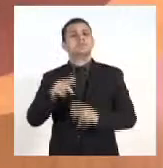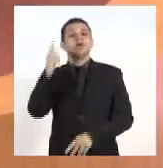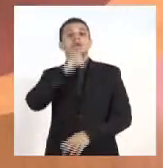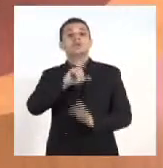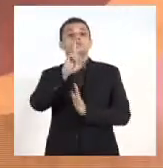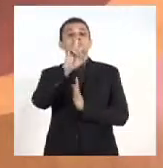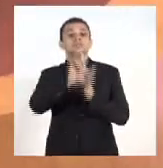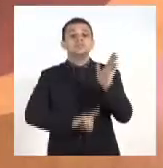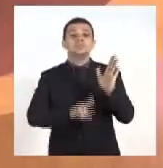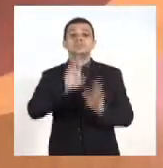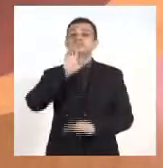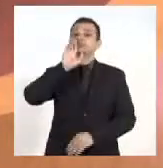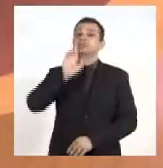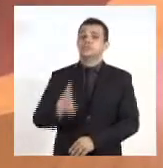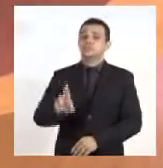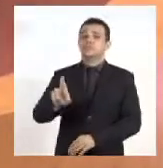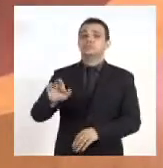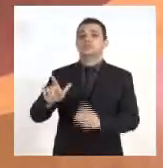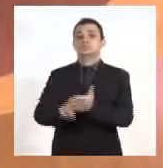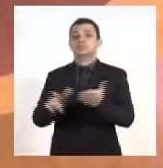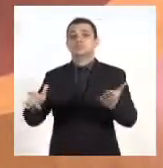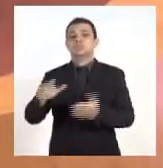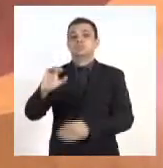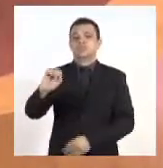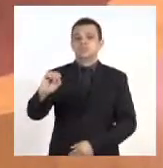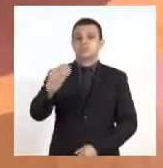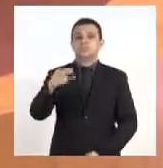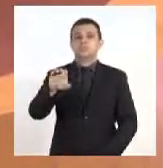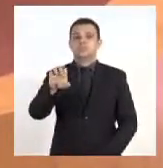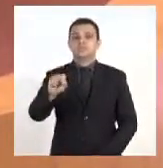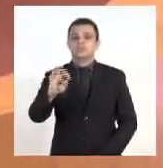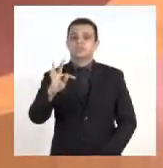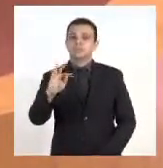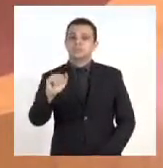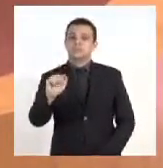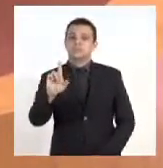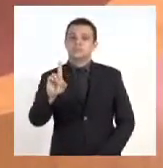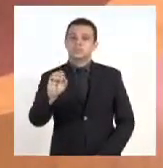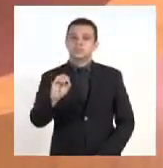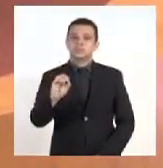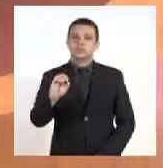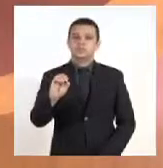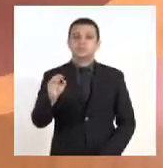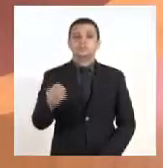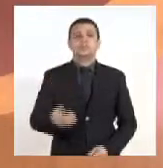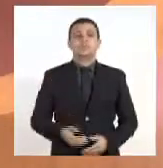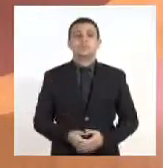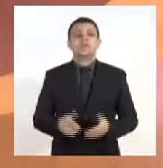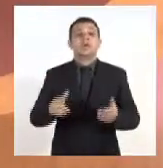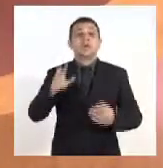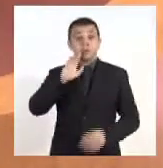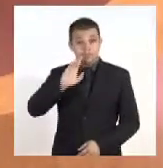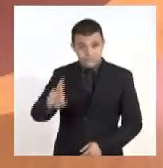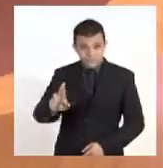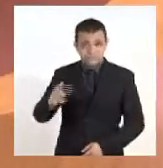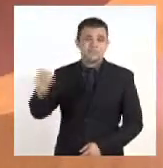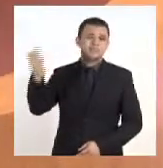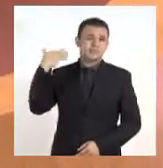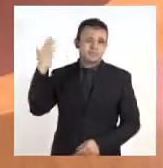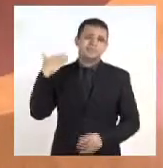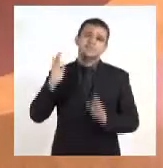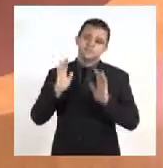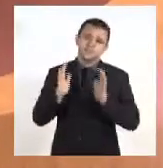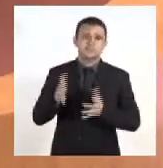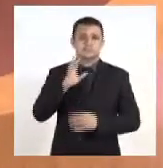do Maranhão. Uma resposta, deputado Edilásio, que eles já tinham dado, porque